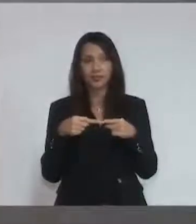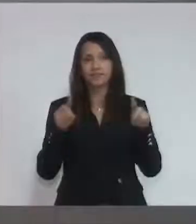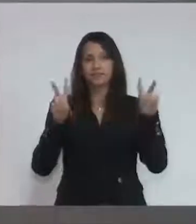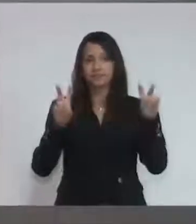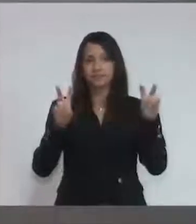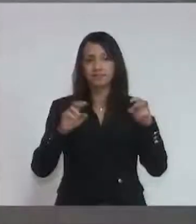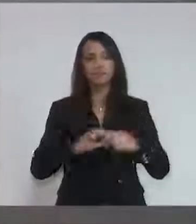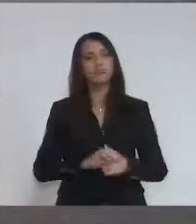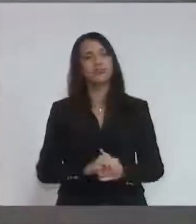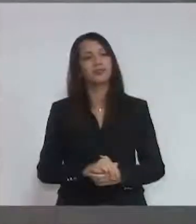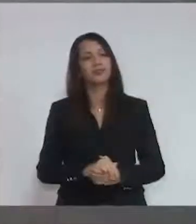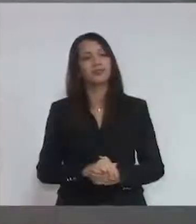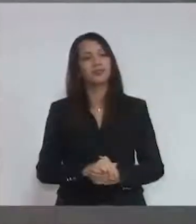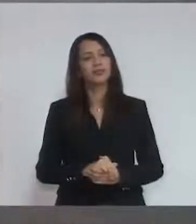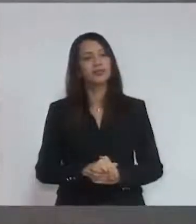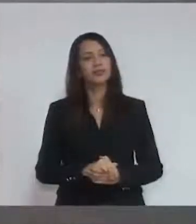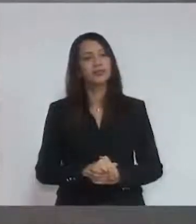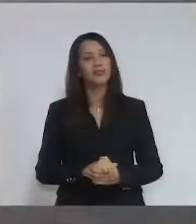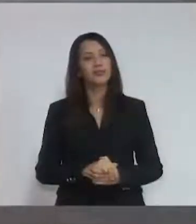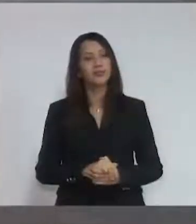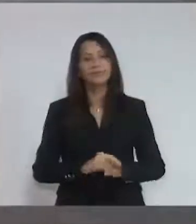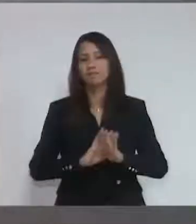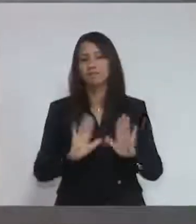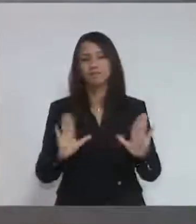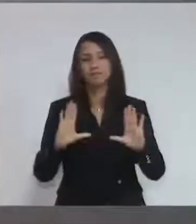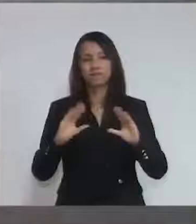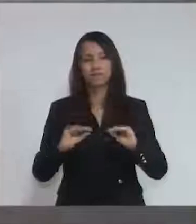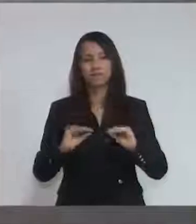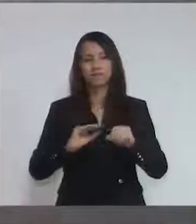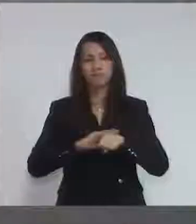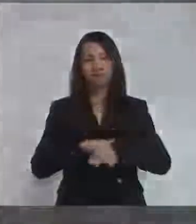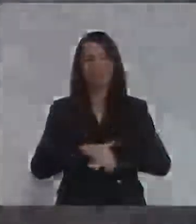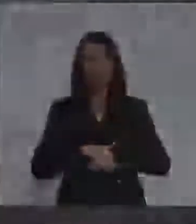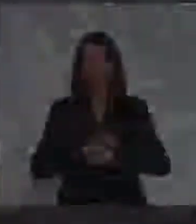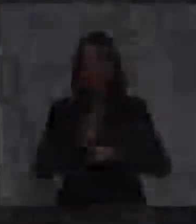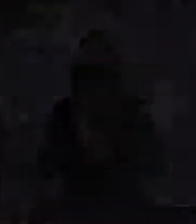essa questão. A noite de hoje é só. Agradeço a atenção de todos.